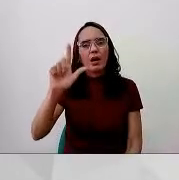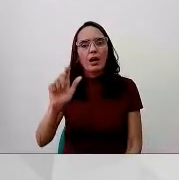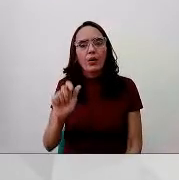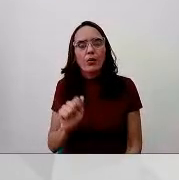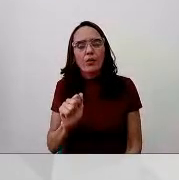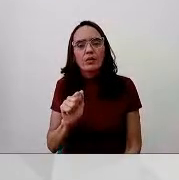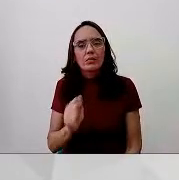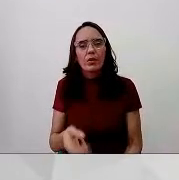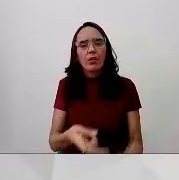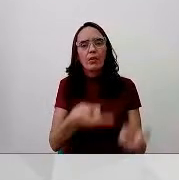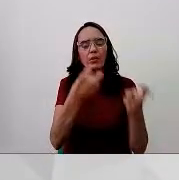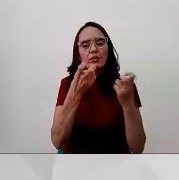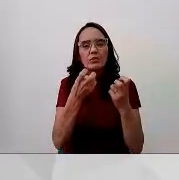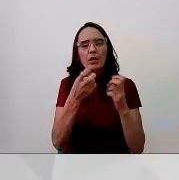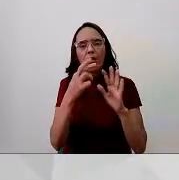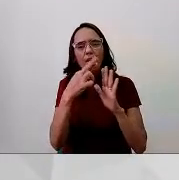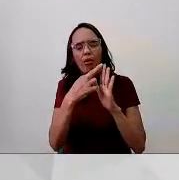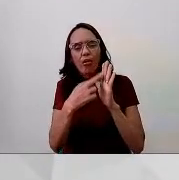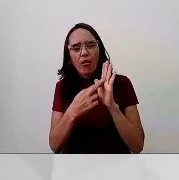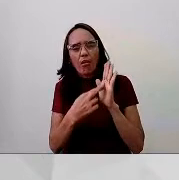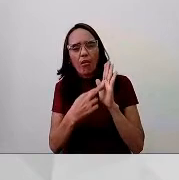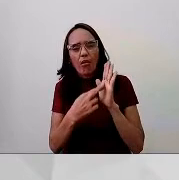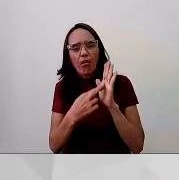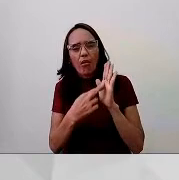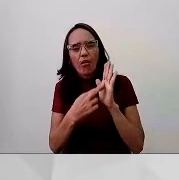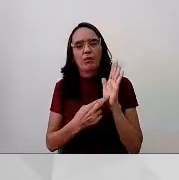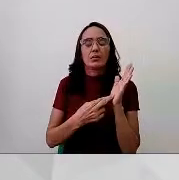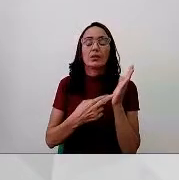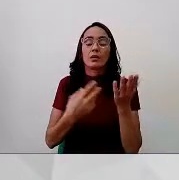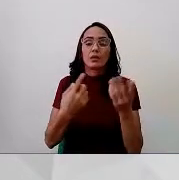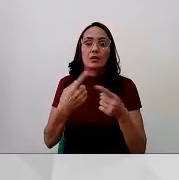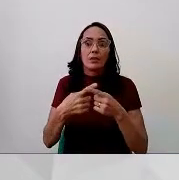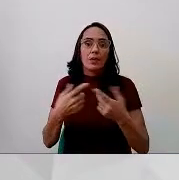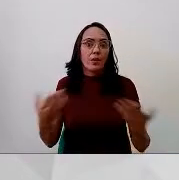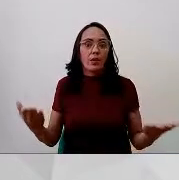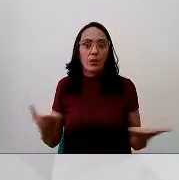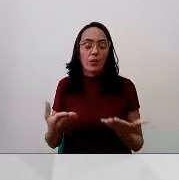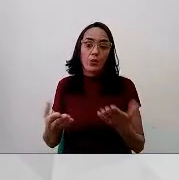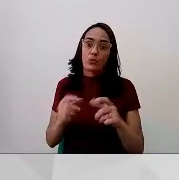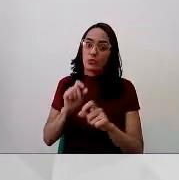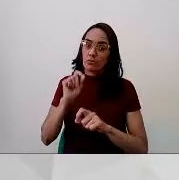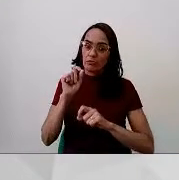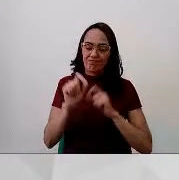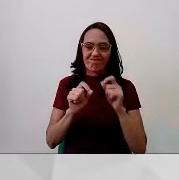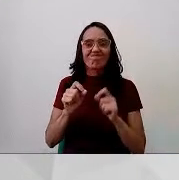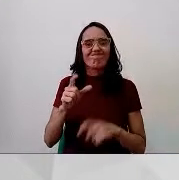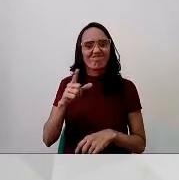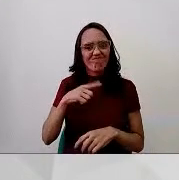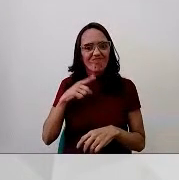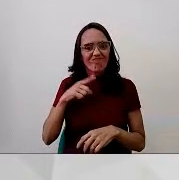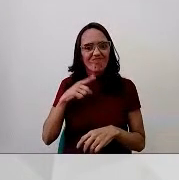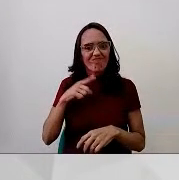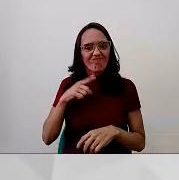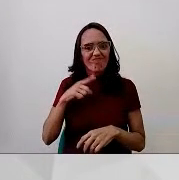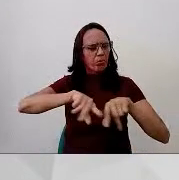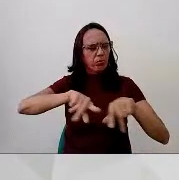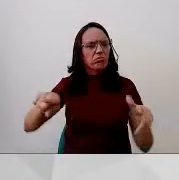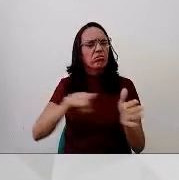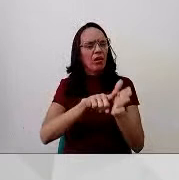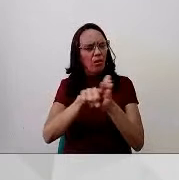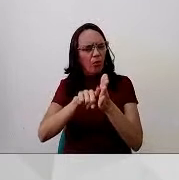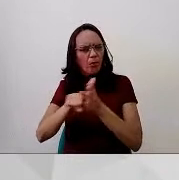né? Hoje tem bastantes estudos nessas áreas, né, e já